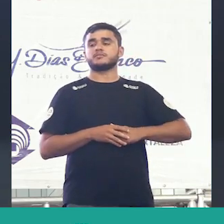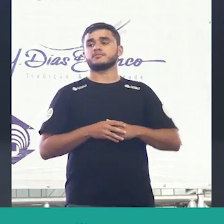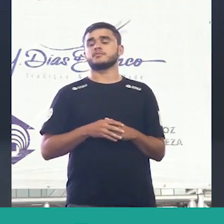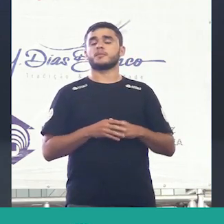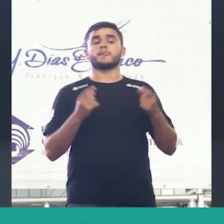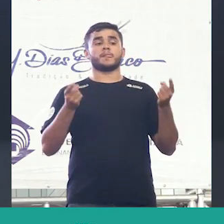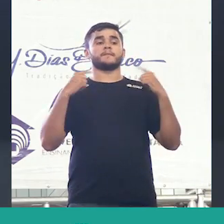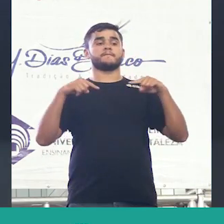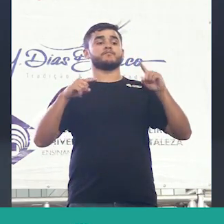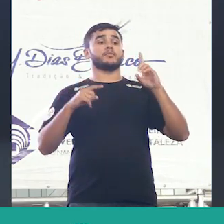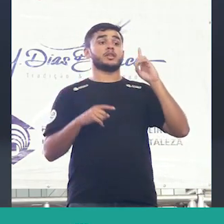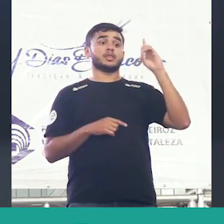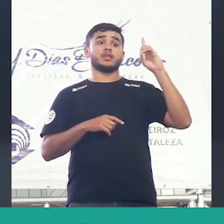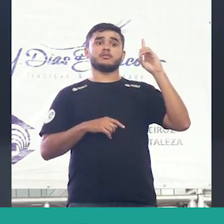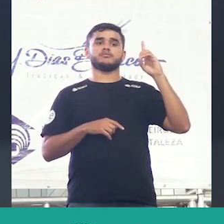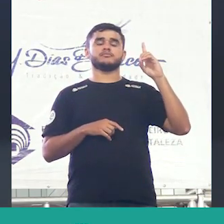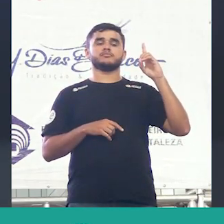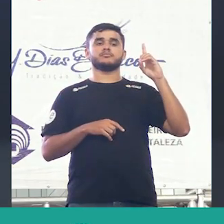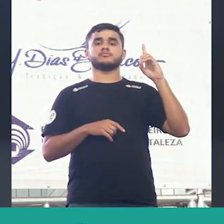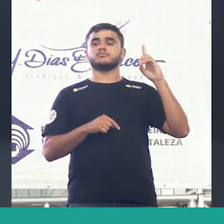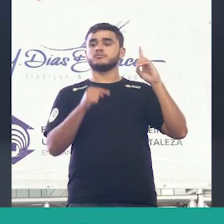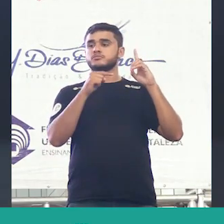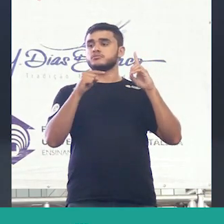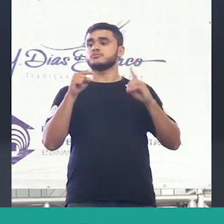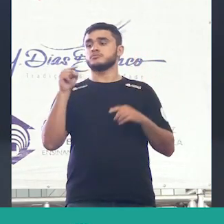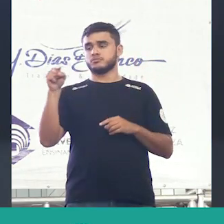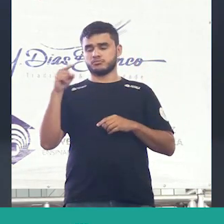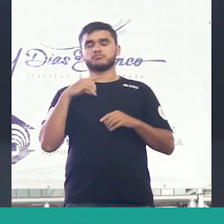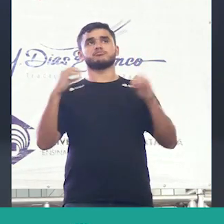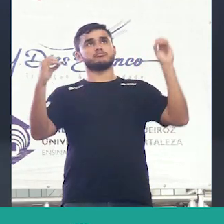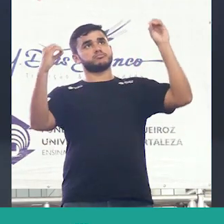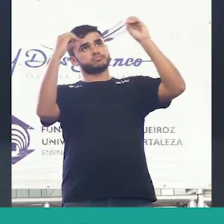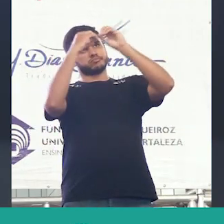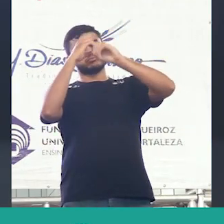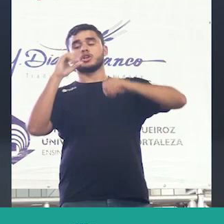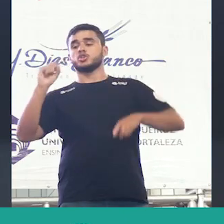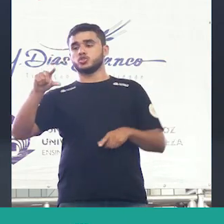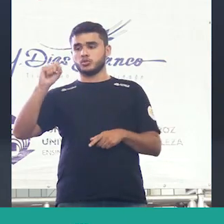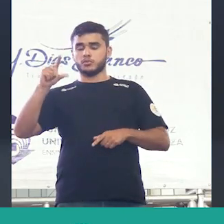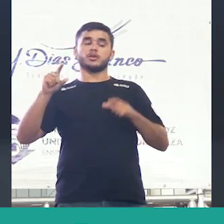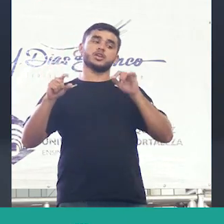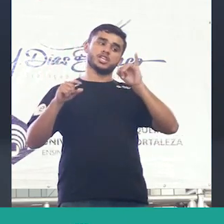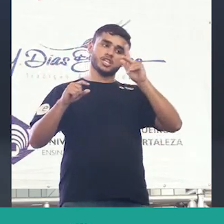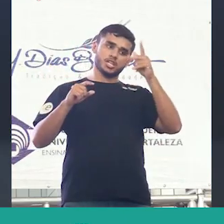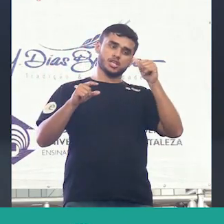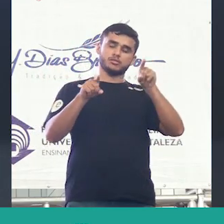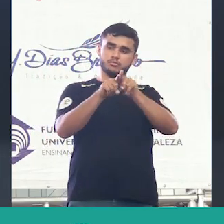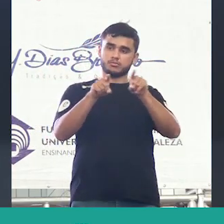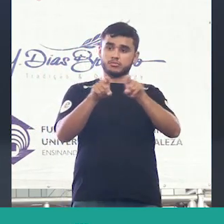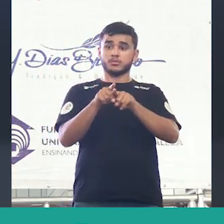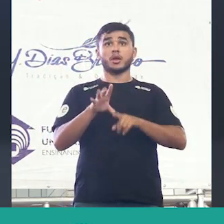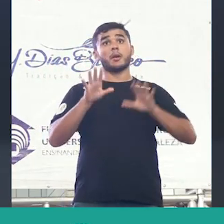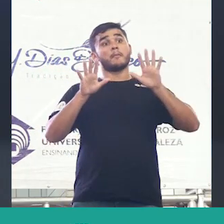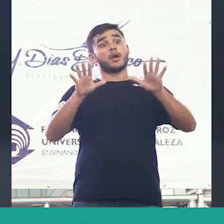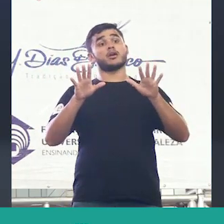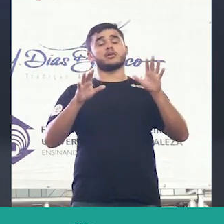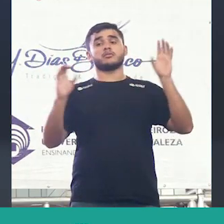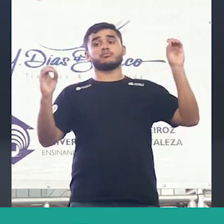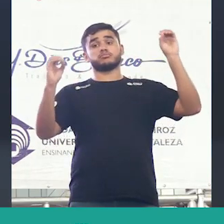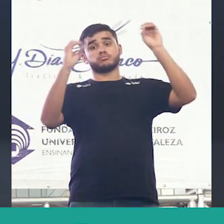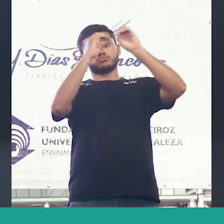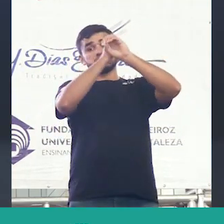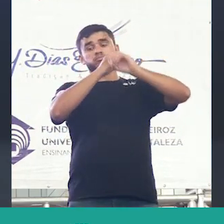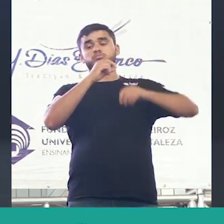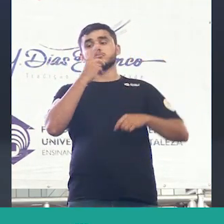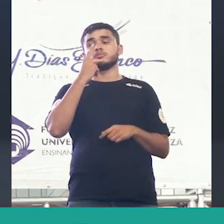lá. D. Sobral ficou na sombra da lua, verdade. A ilha também, verdade. Mas o eclipse